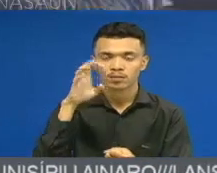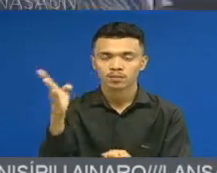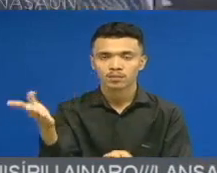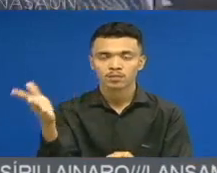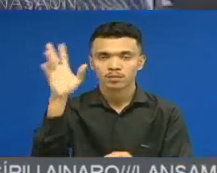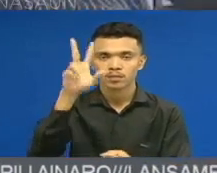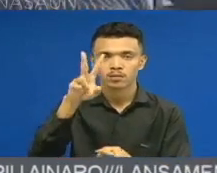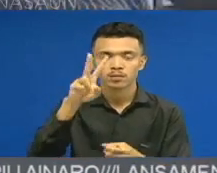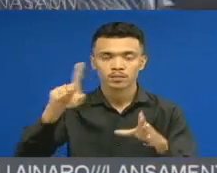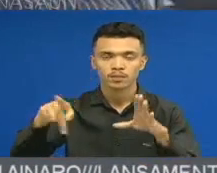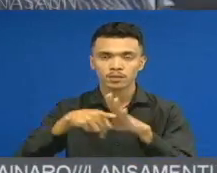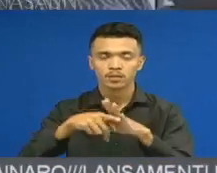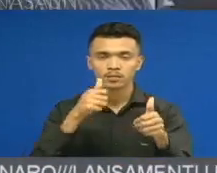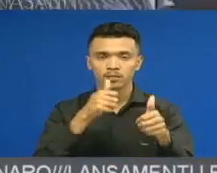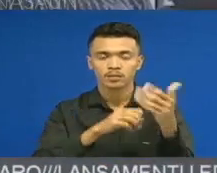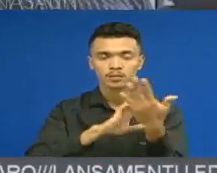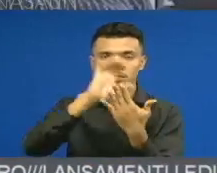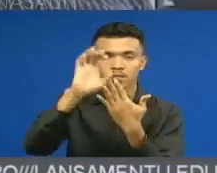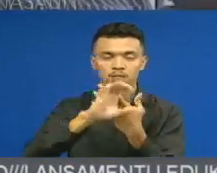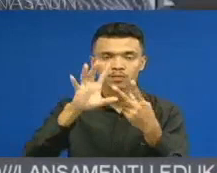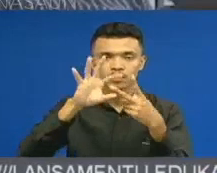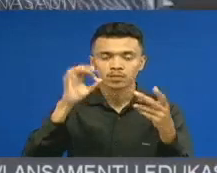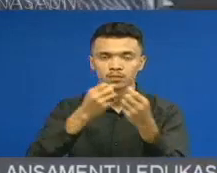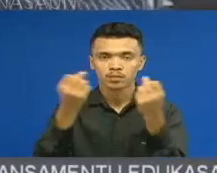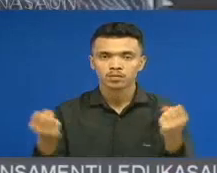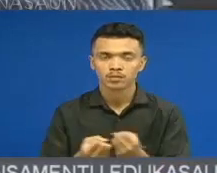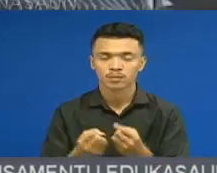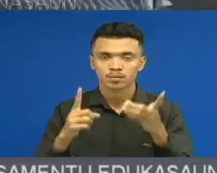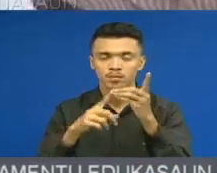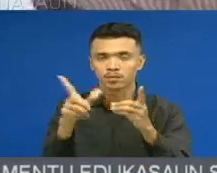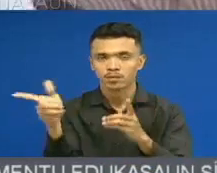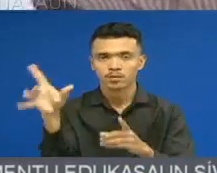Makase participa o luktuir calendário eleição Suku e lorong ronulu resin wal fulan